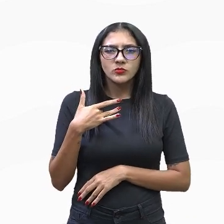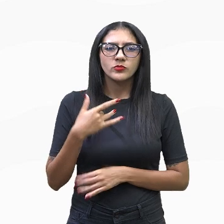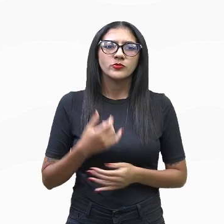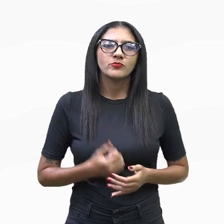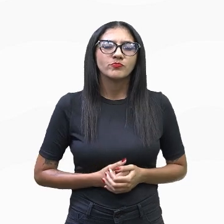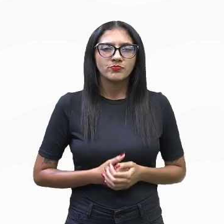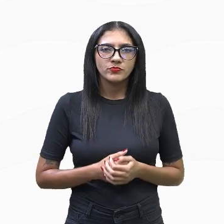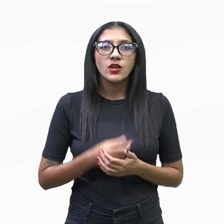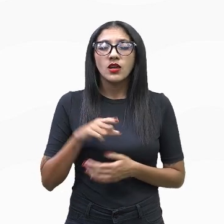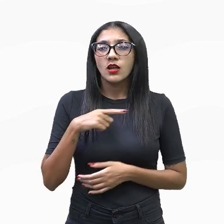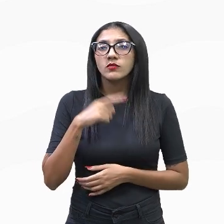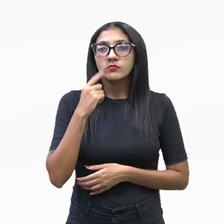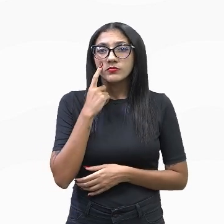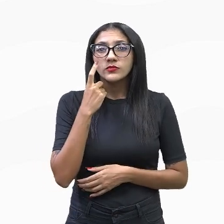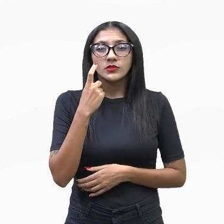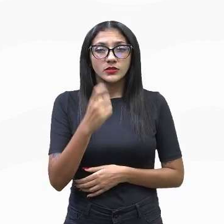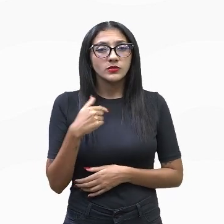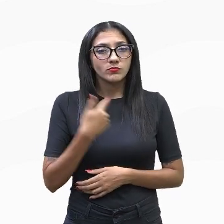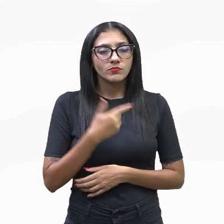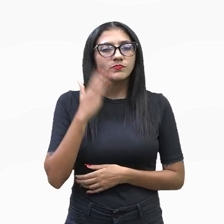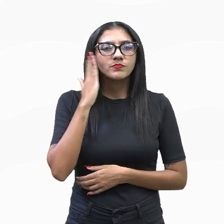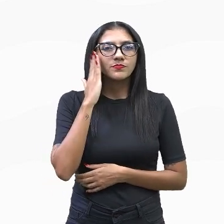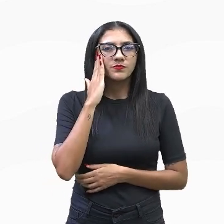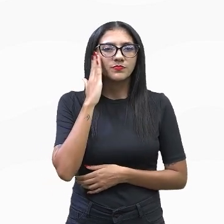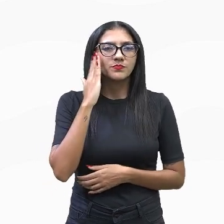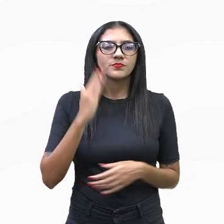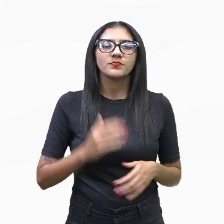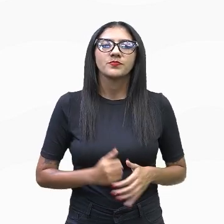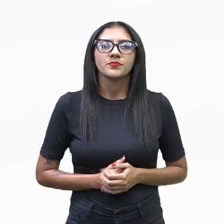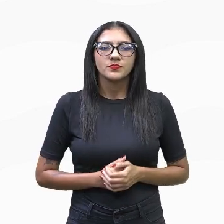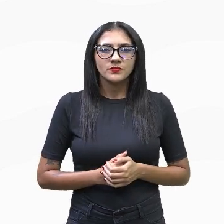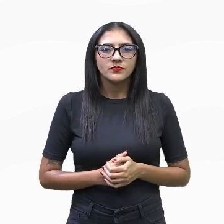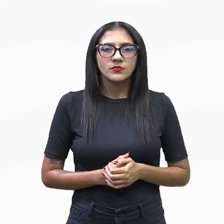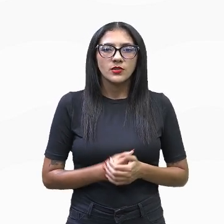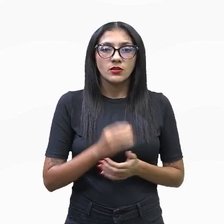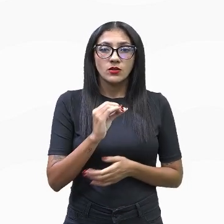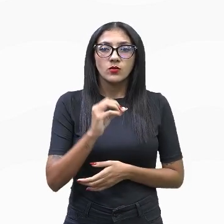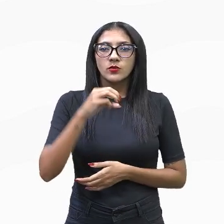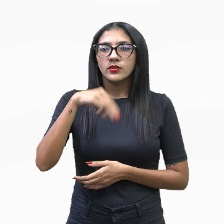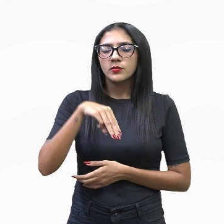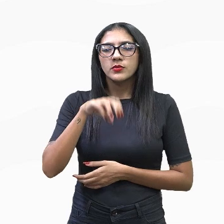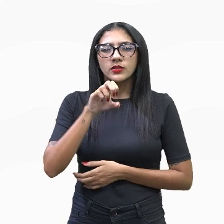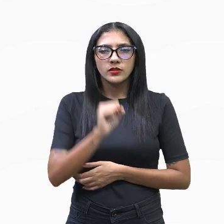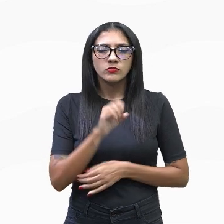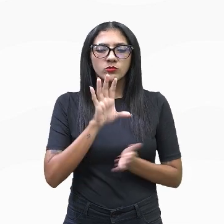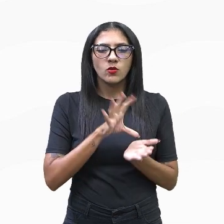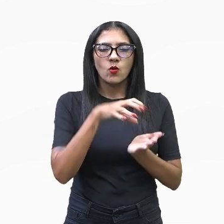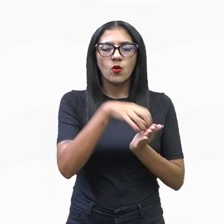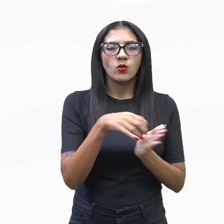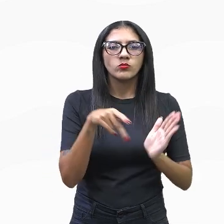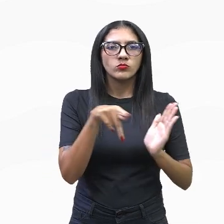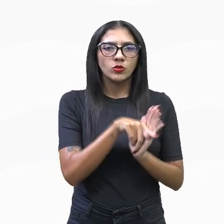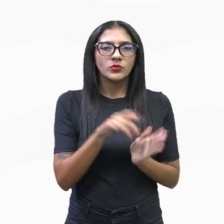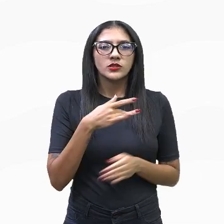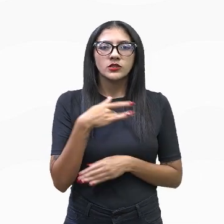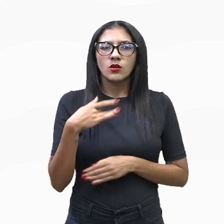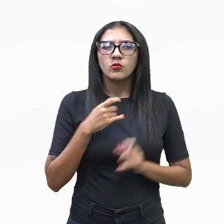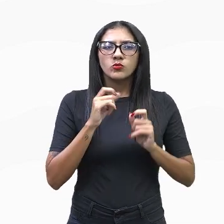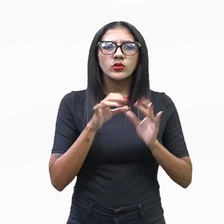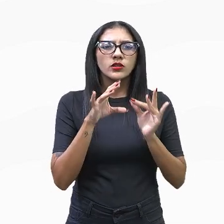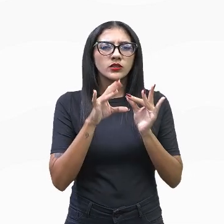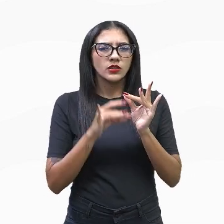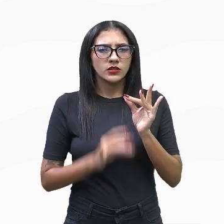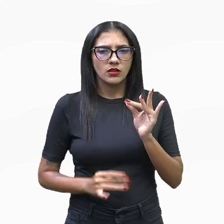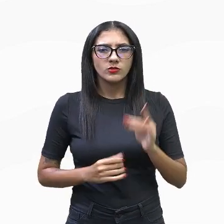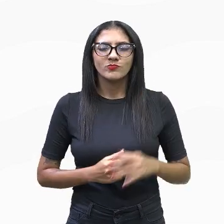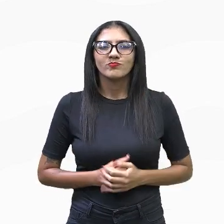interessante que nós tenhamos conhecimento. A Organização Mundial de Saúde, OMS, define saúde como um